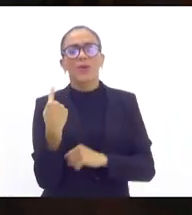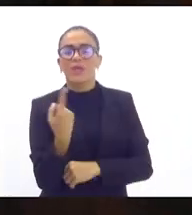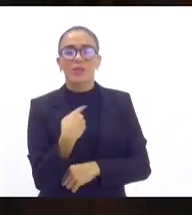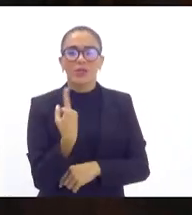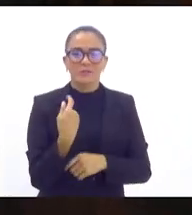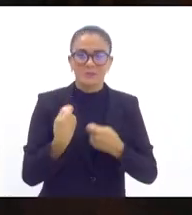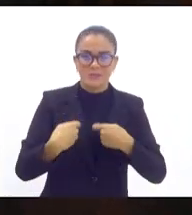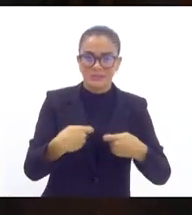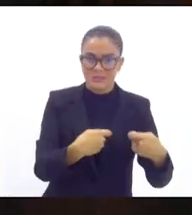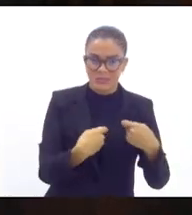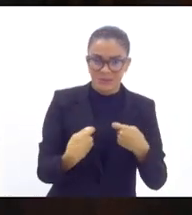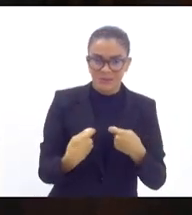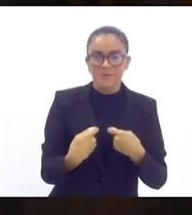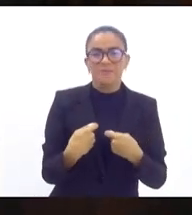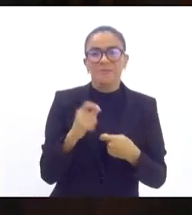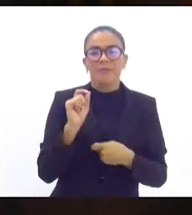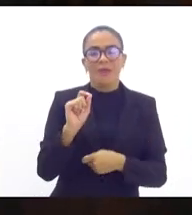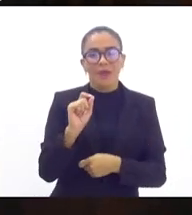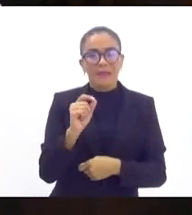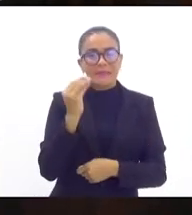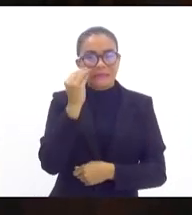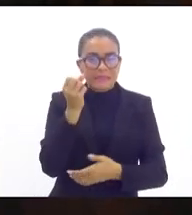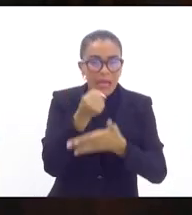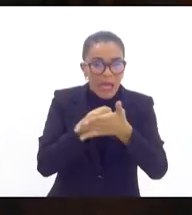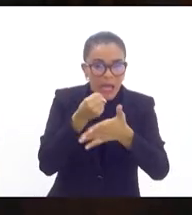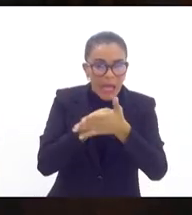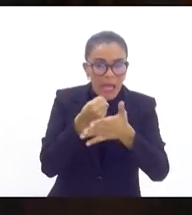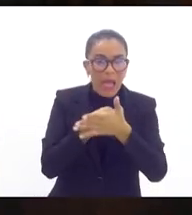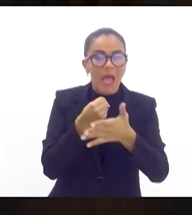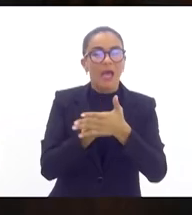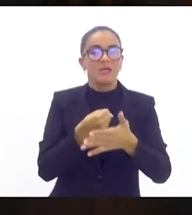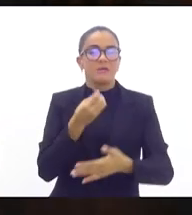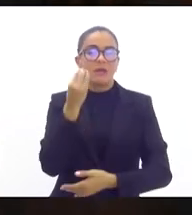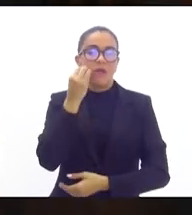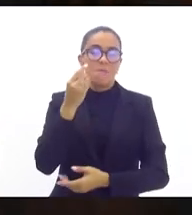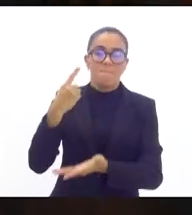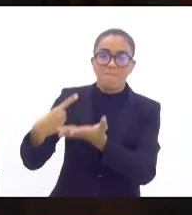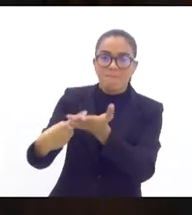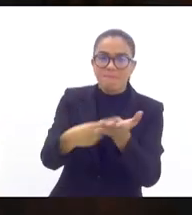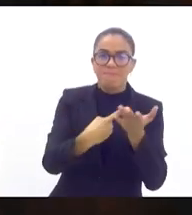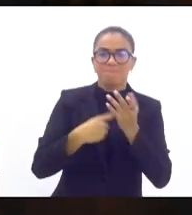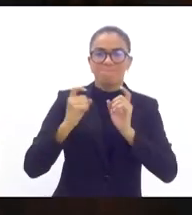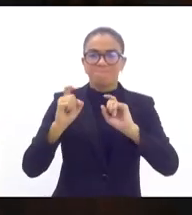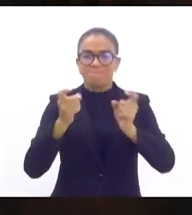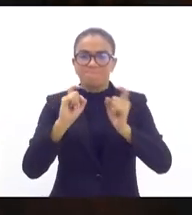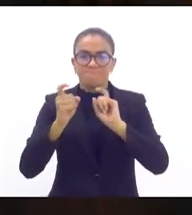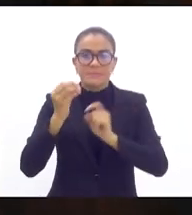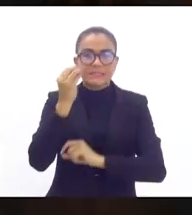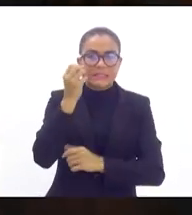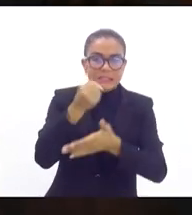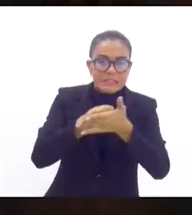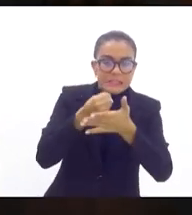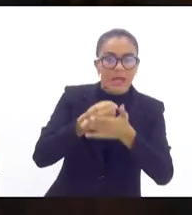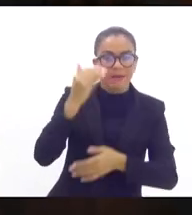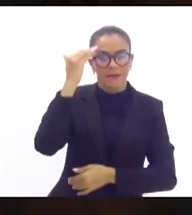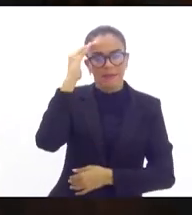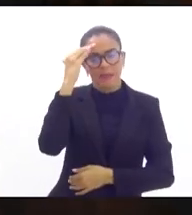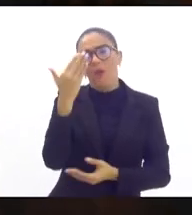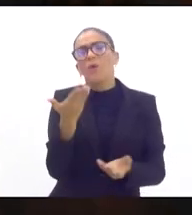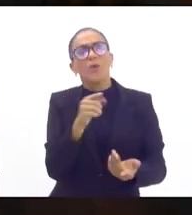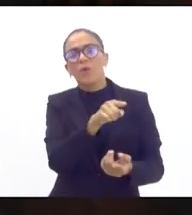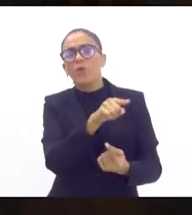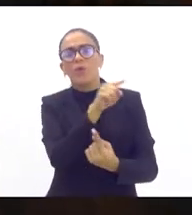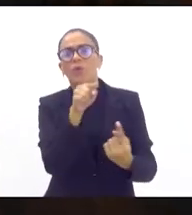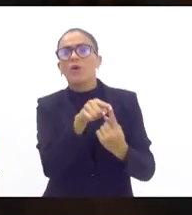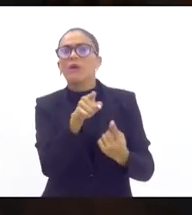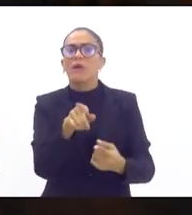nós fizemos é fazer tentar o máximo se aproximar ele fazer uma reunião com eles para entender para entender o que que eles